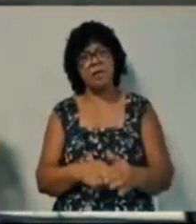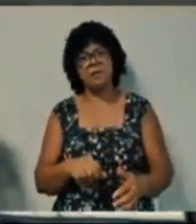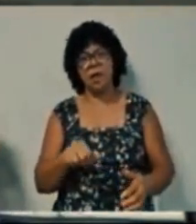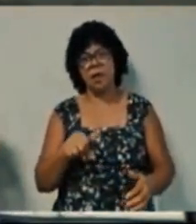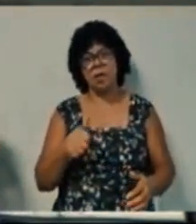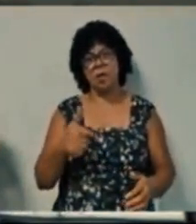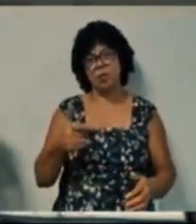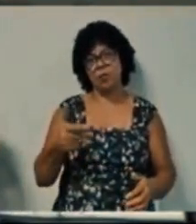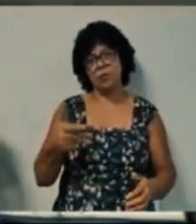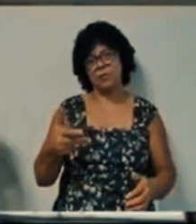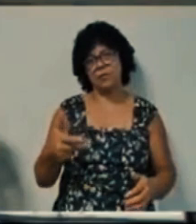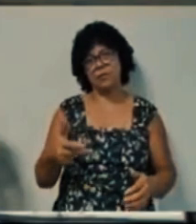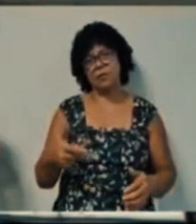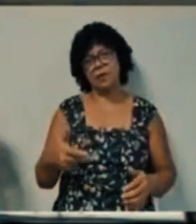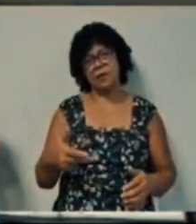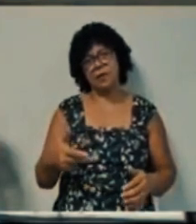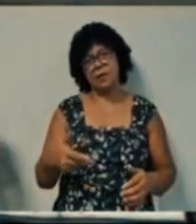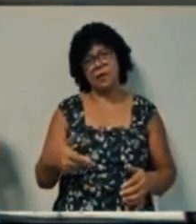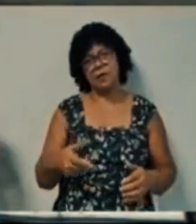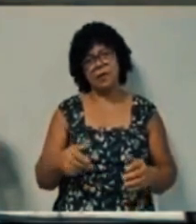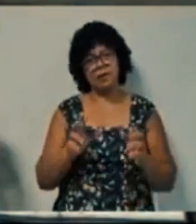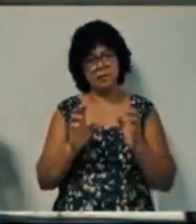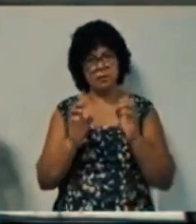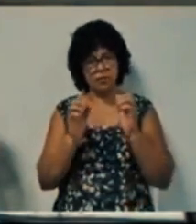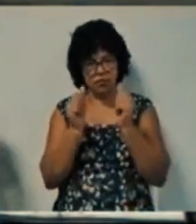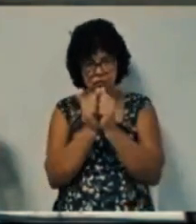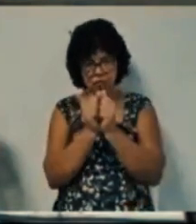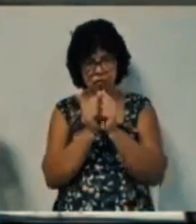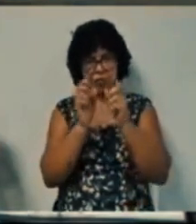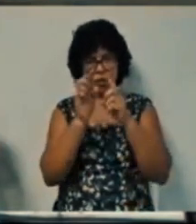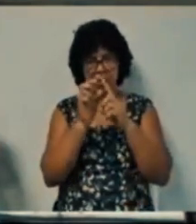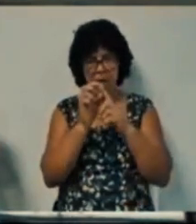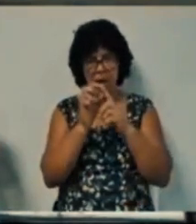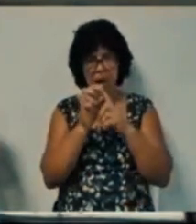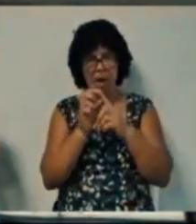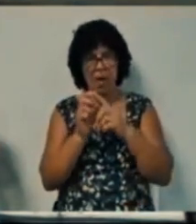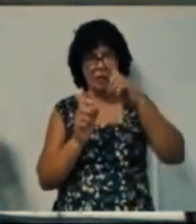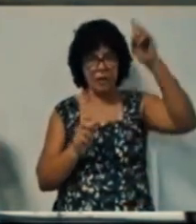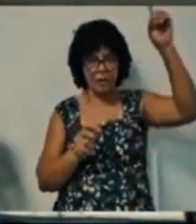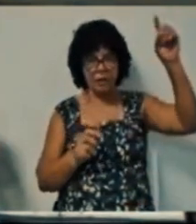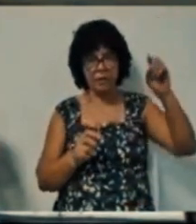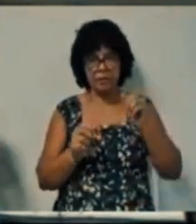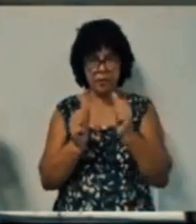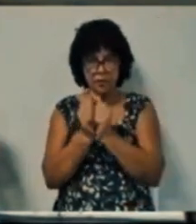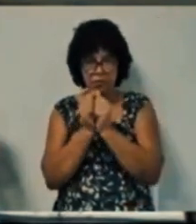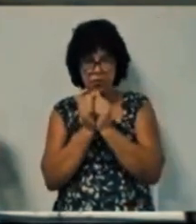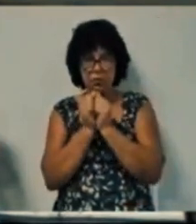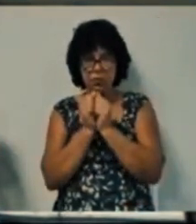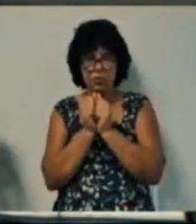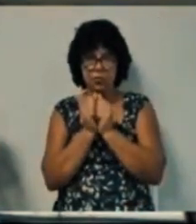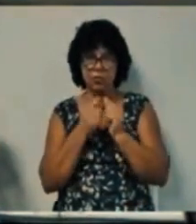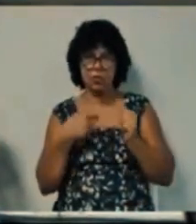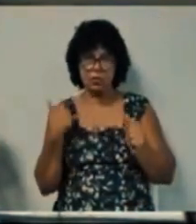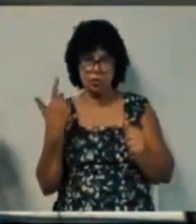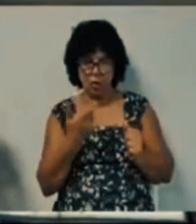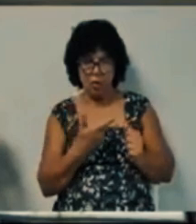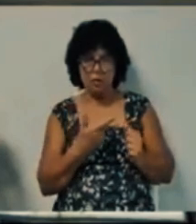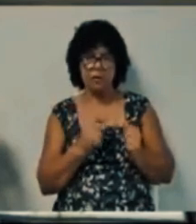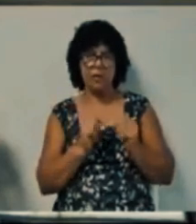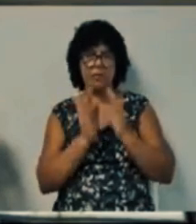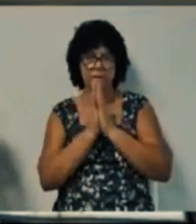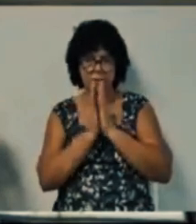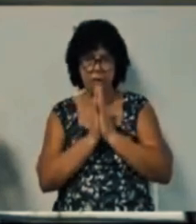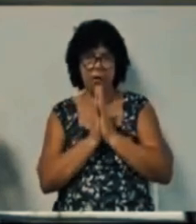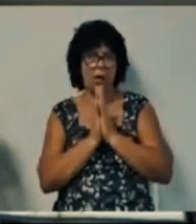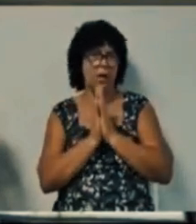eu ali estarei. E Ele está aqui conosco. E nós vamos orar pela